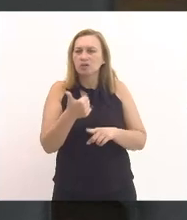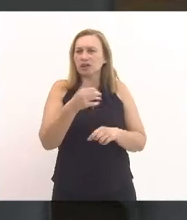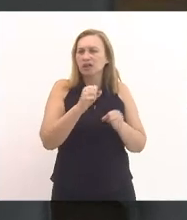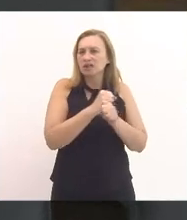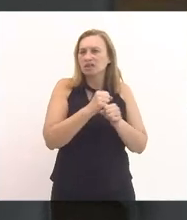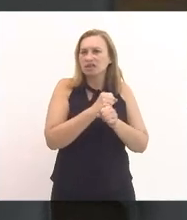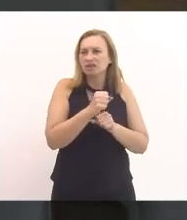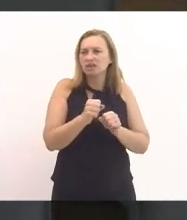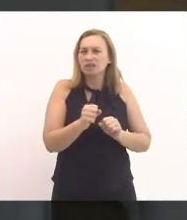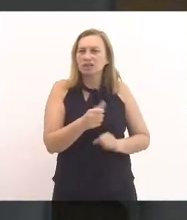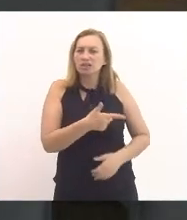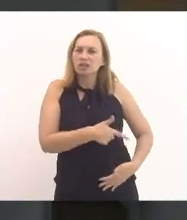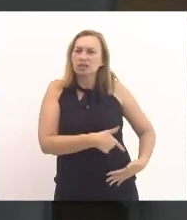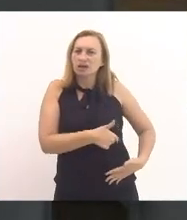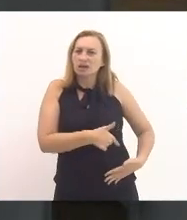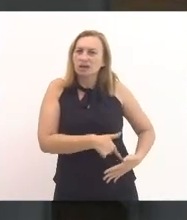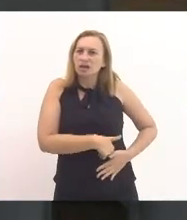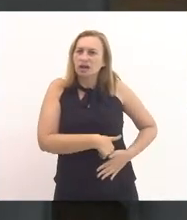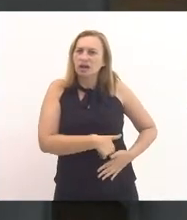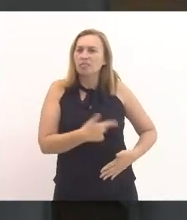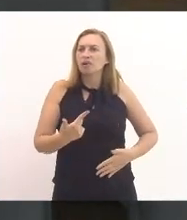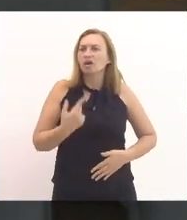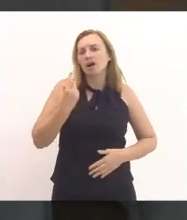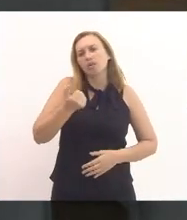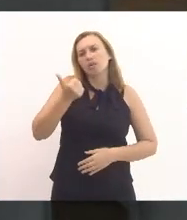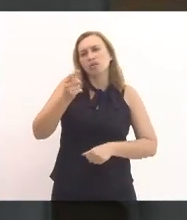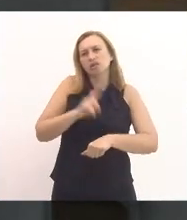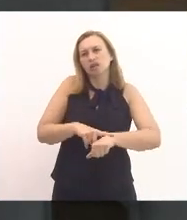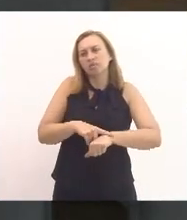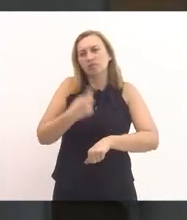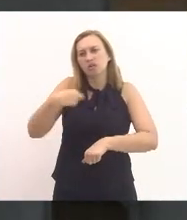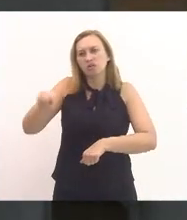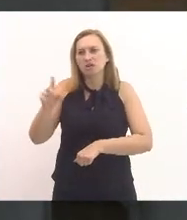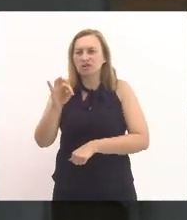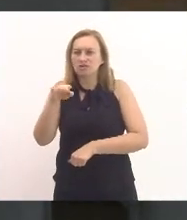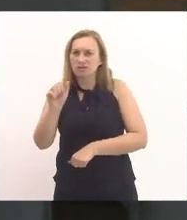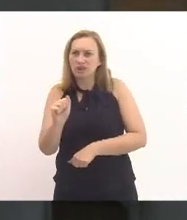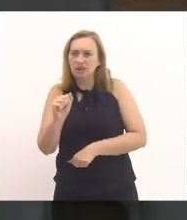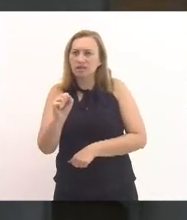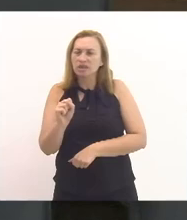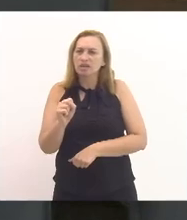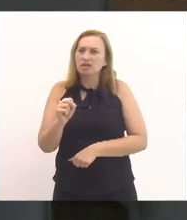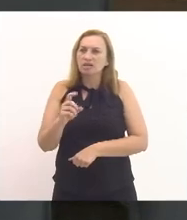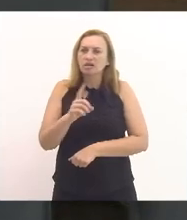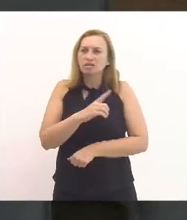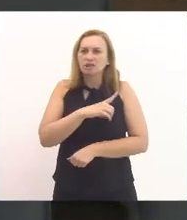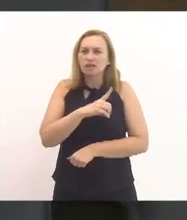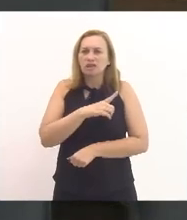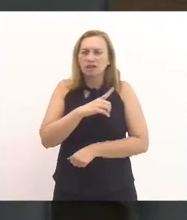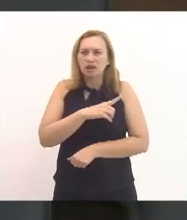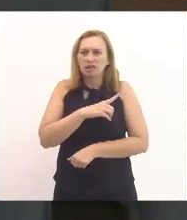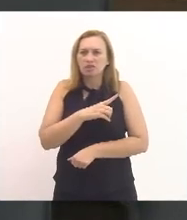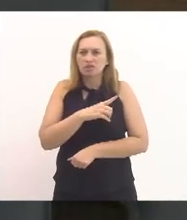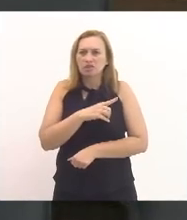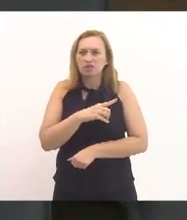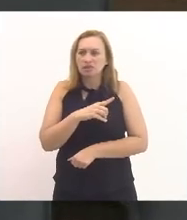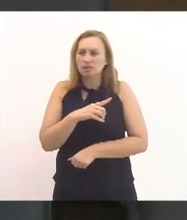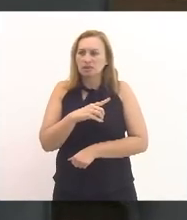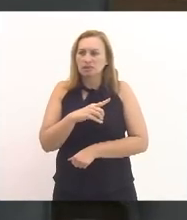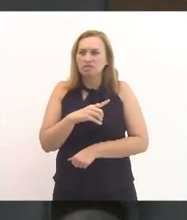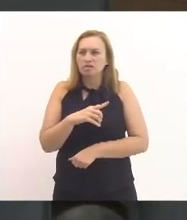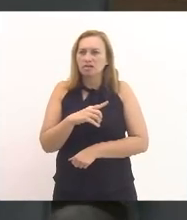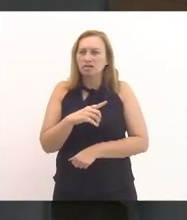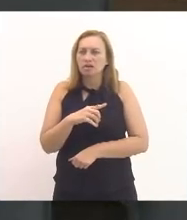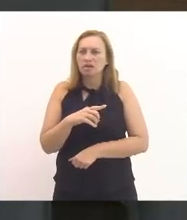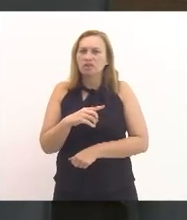10 anos ou há pouco tempo atrás o chileno se faz lá e o delegado titular é estava